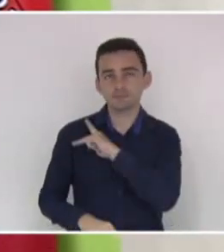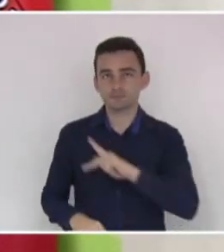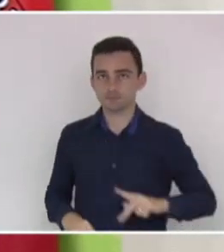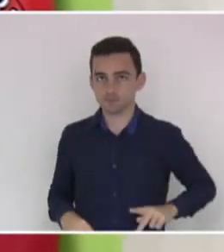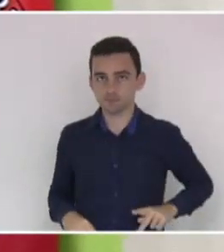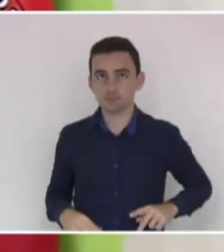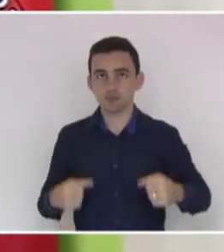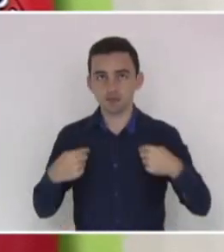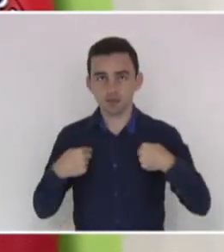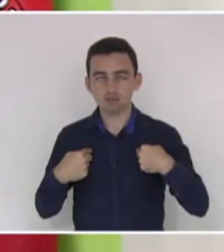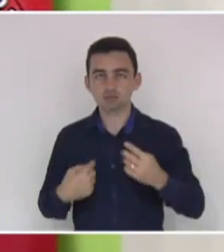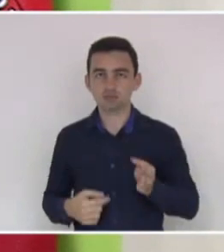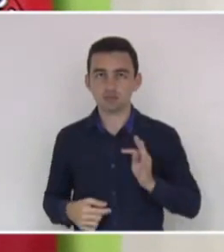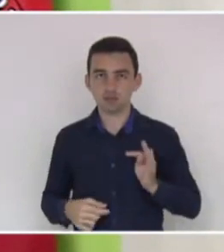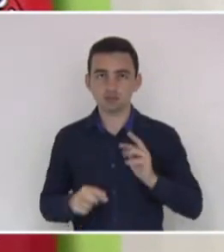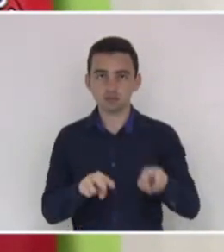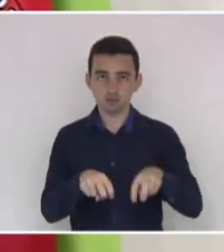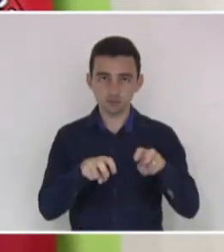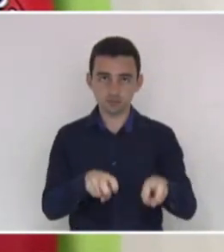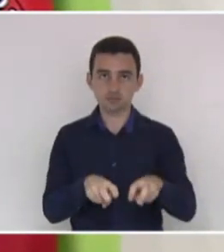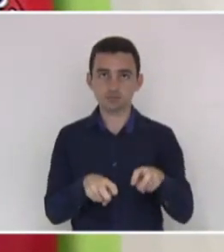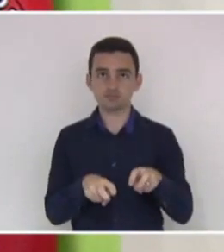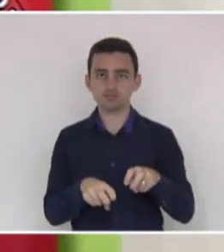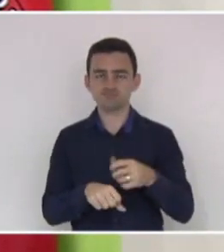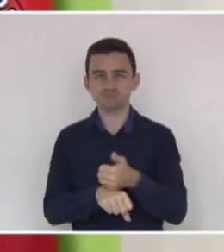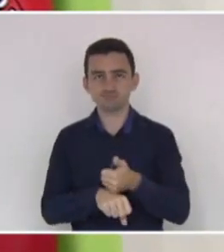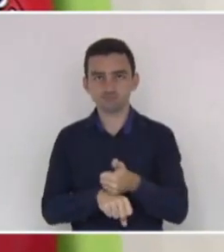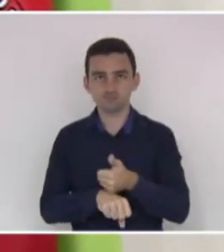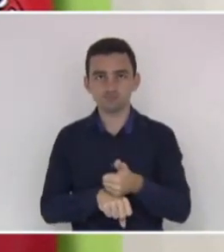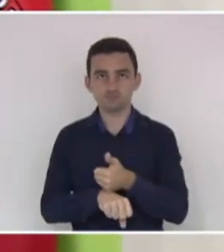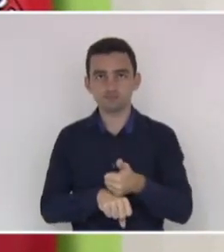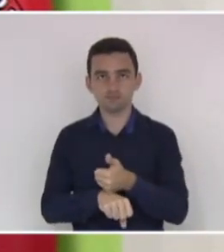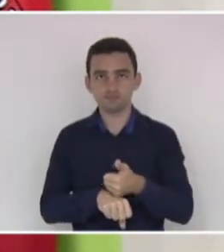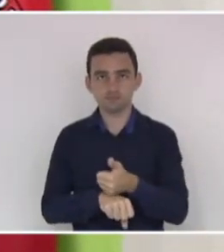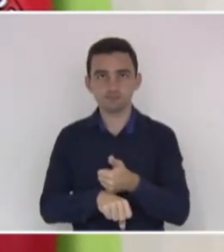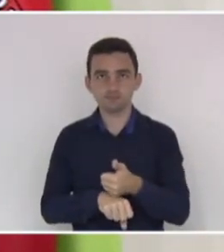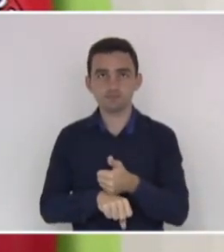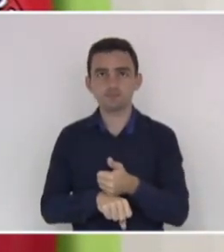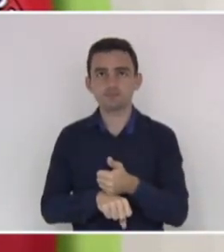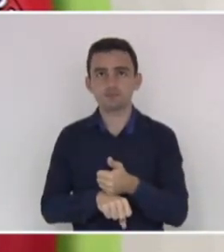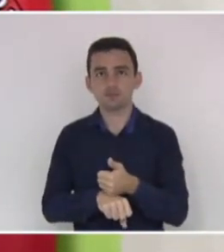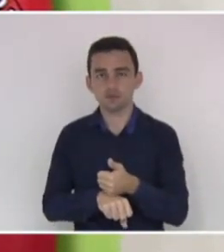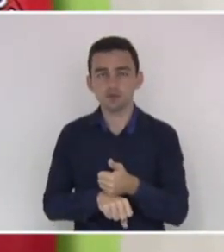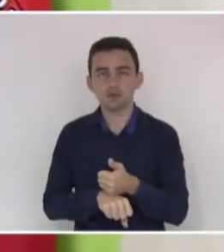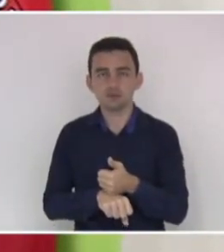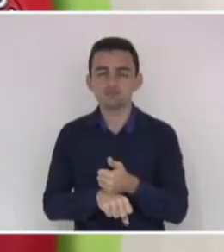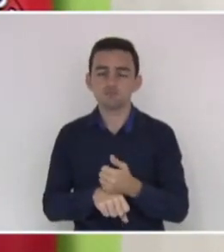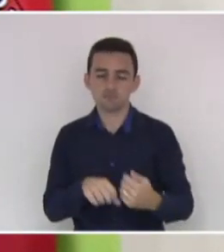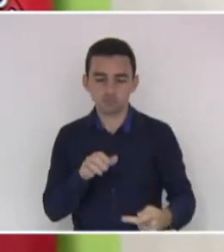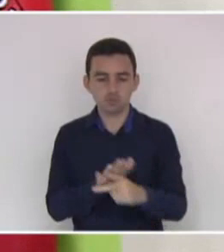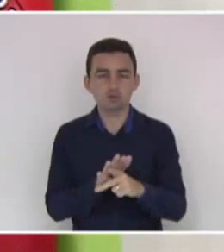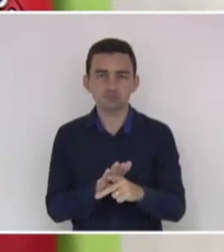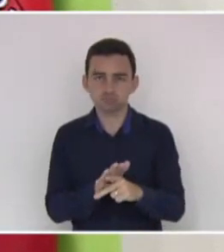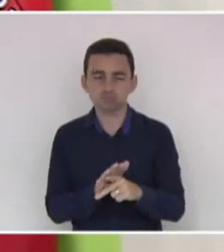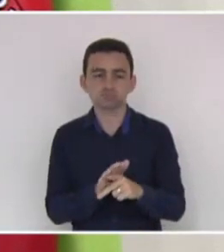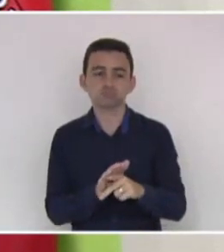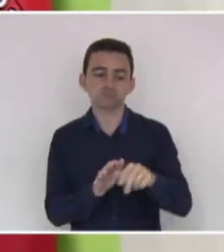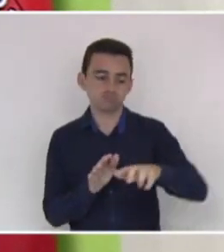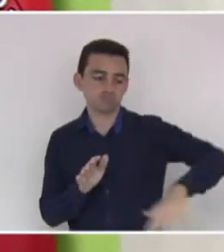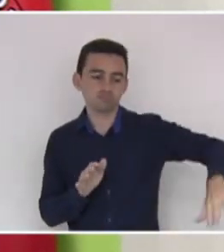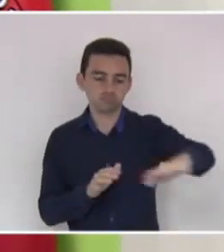como técnico agrícola, como um profissional que me criei no setor rural e que chego a essa